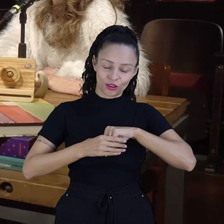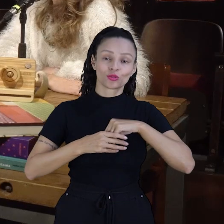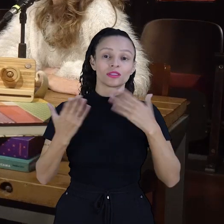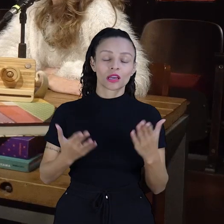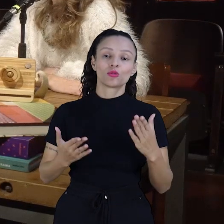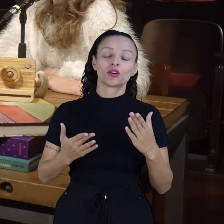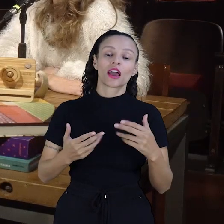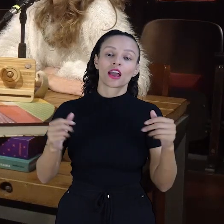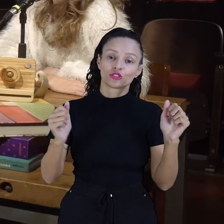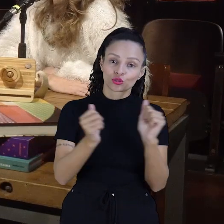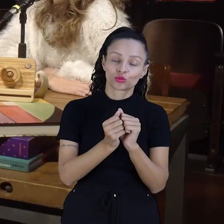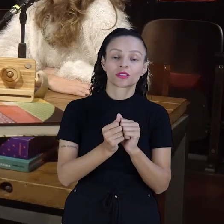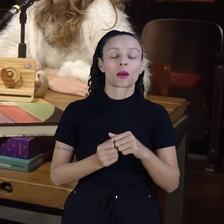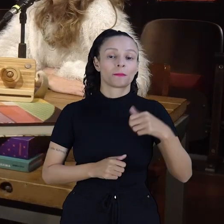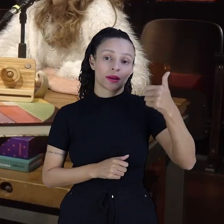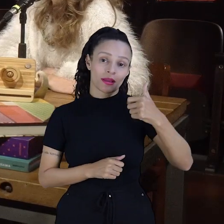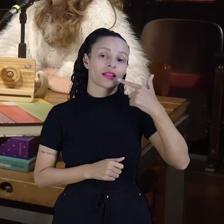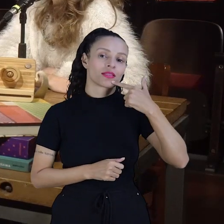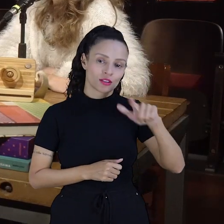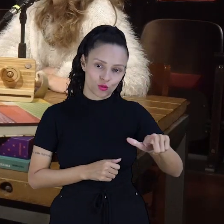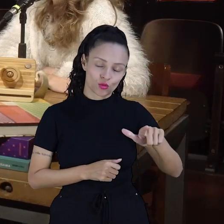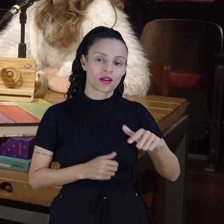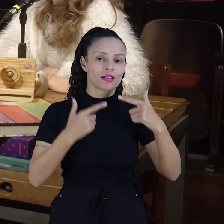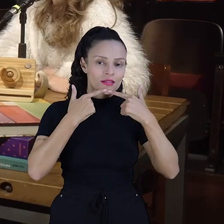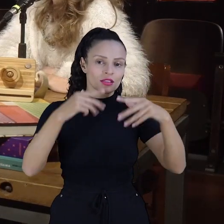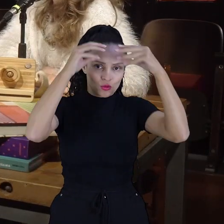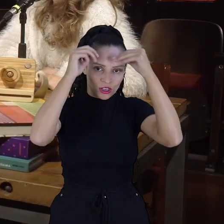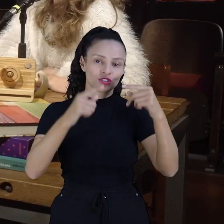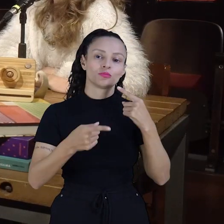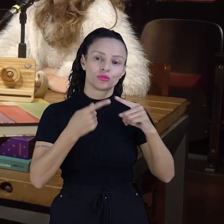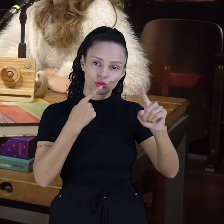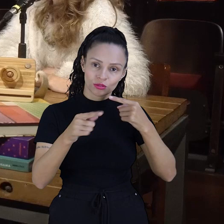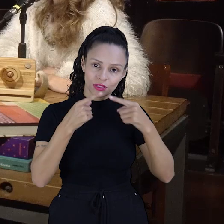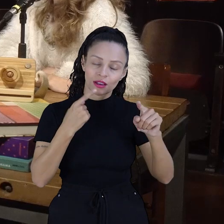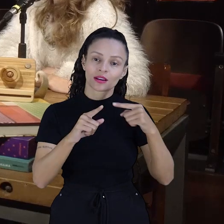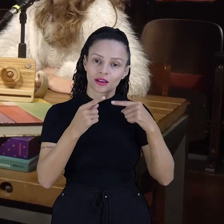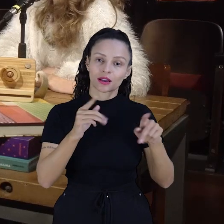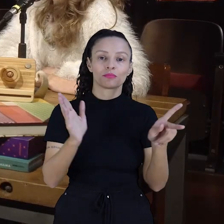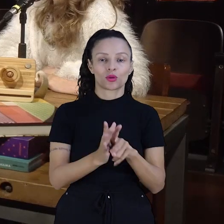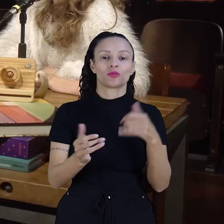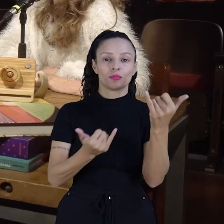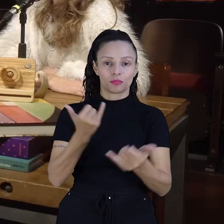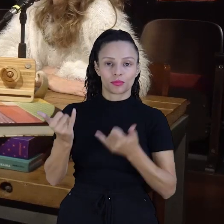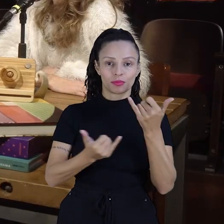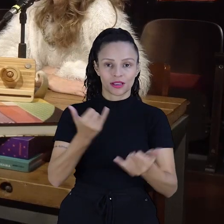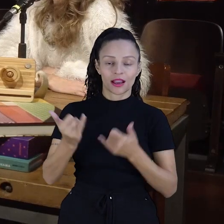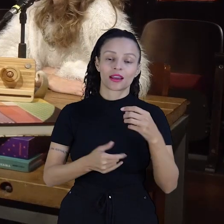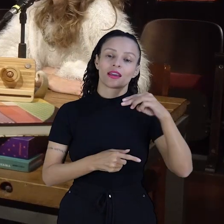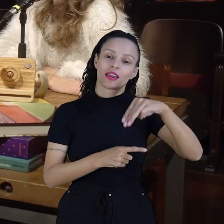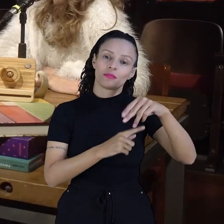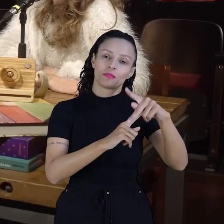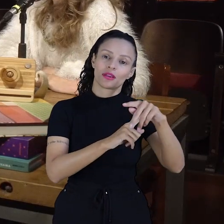de você. Então, é a junção dessas coisas. A primeira língua, a nossa primeira linguagem, música de